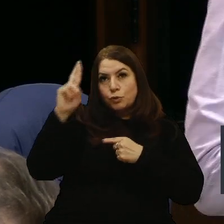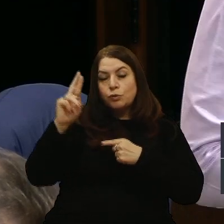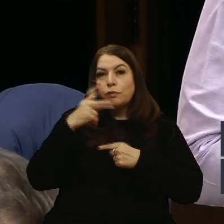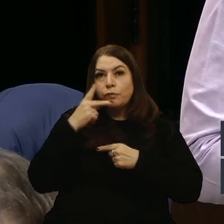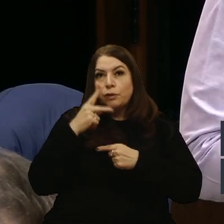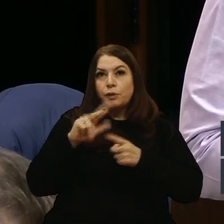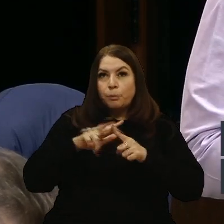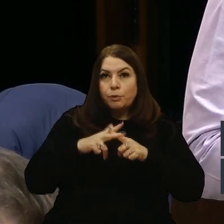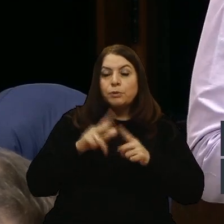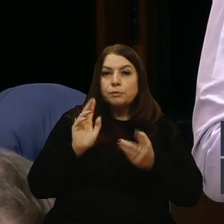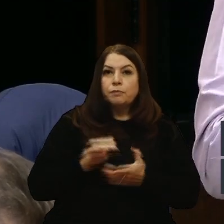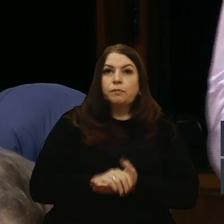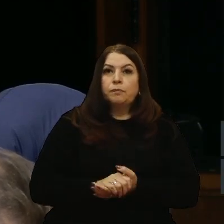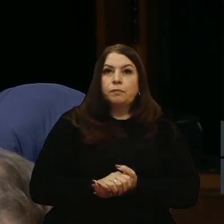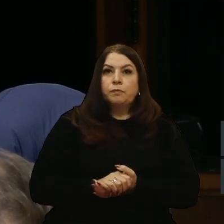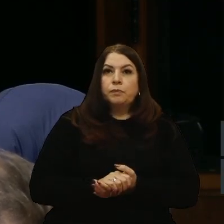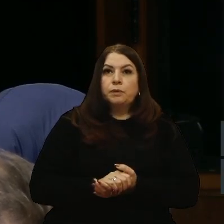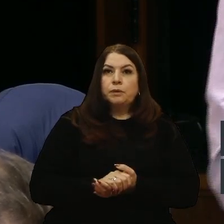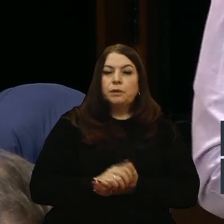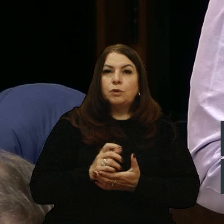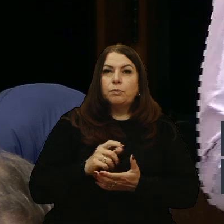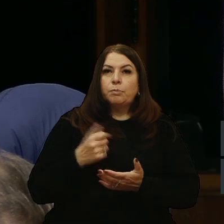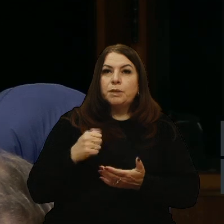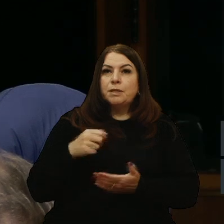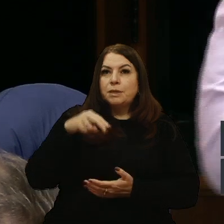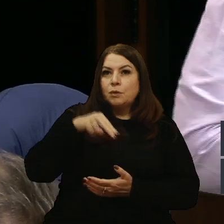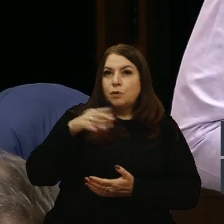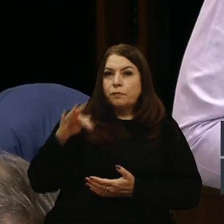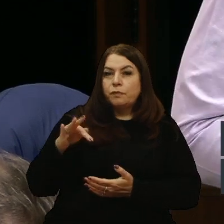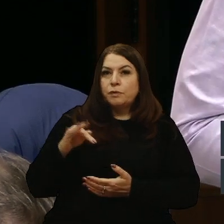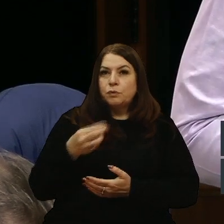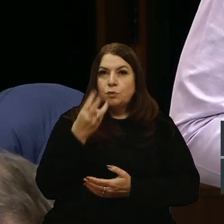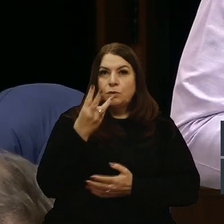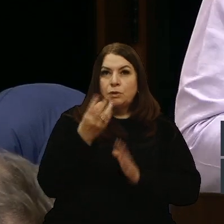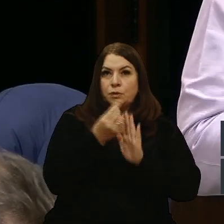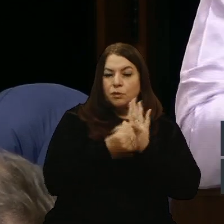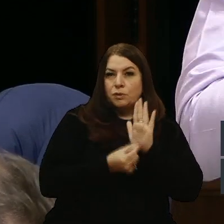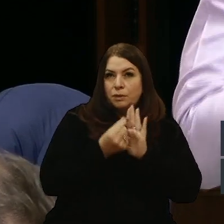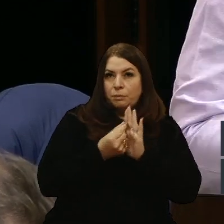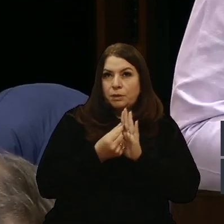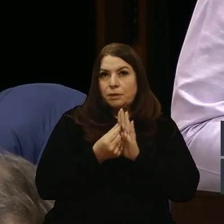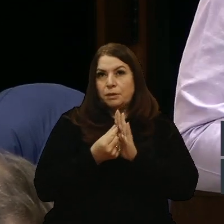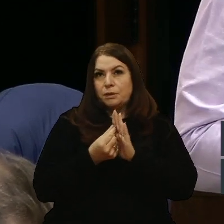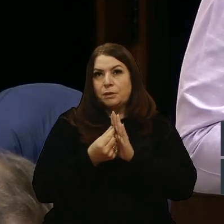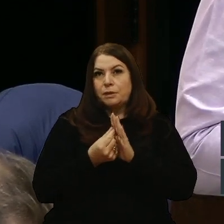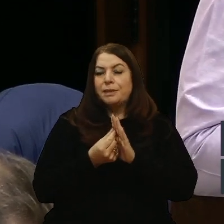refere à manutenção, é o seguinte: como precisa da nota fiscal e dos 3 orçamentos, e aí é uma